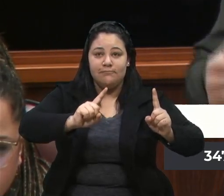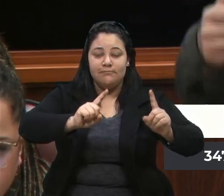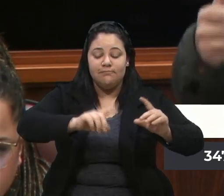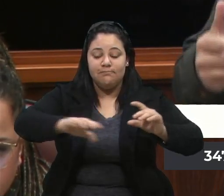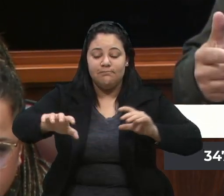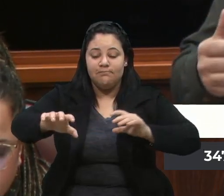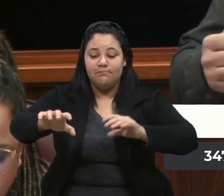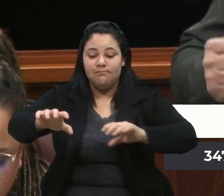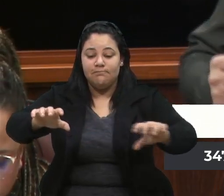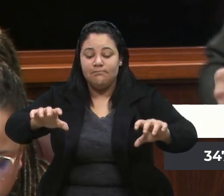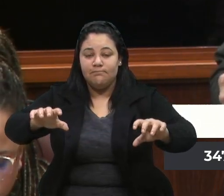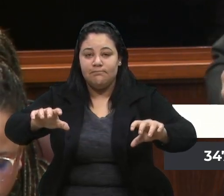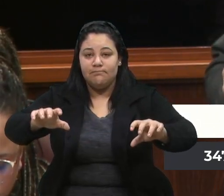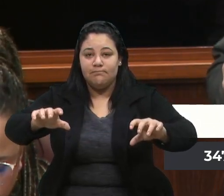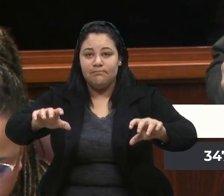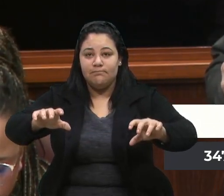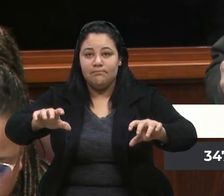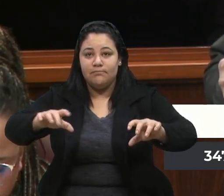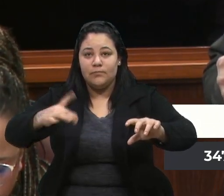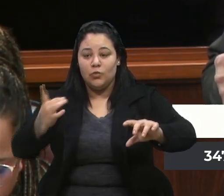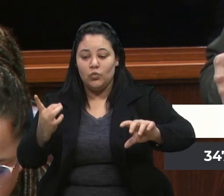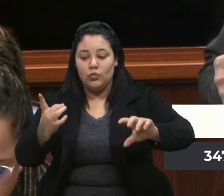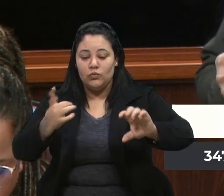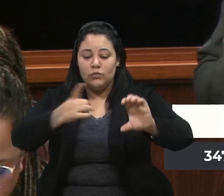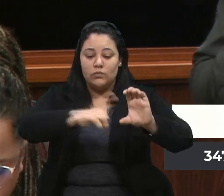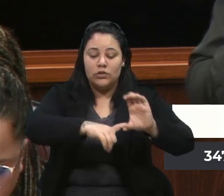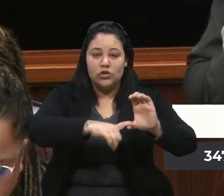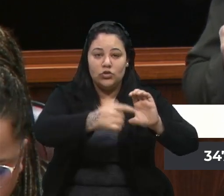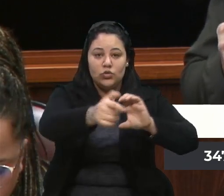se fiscalizam. Quando um poder